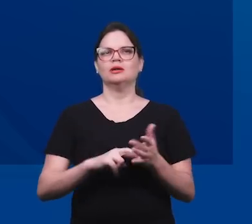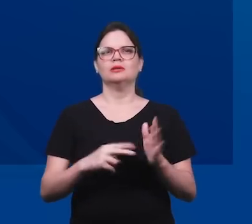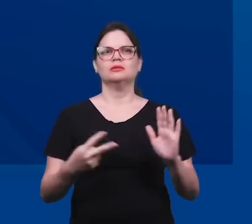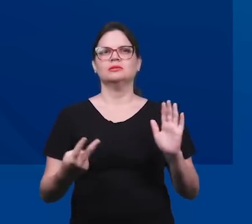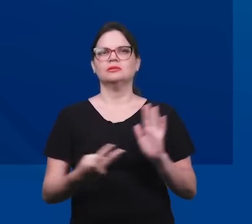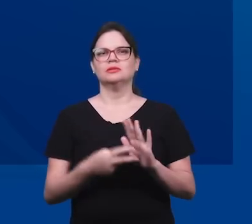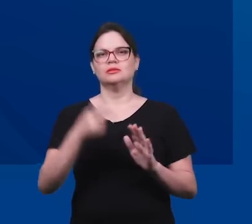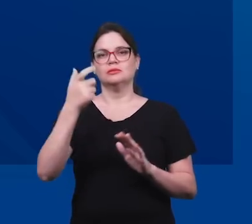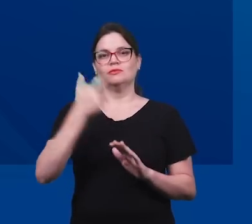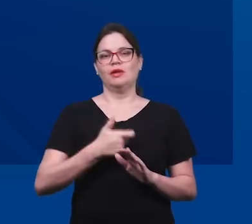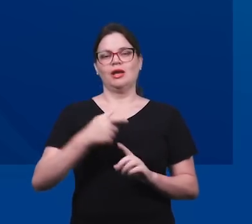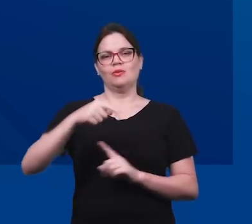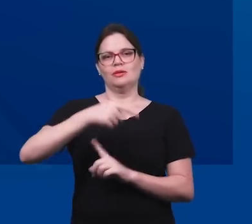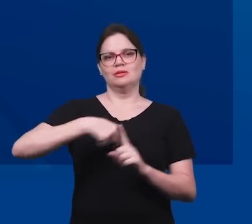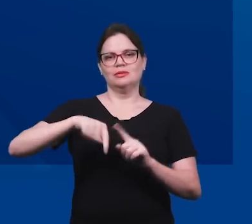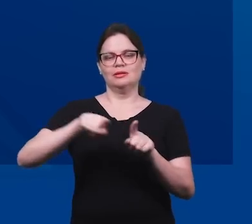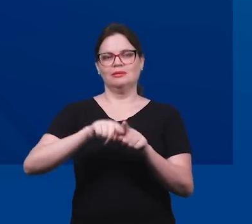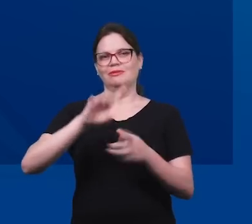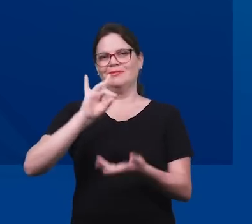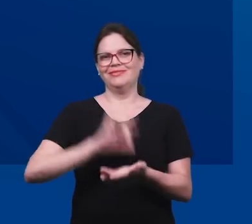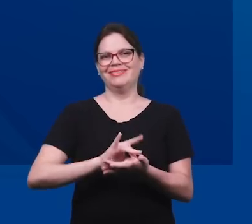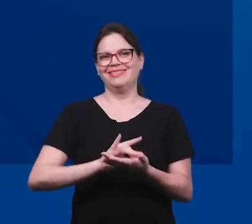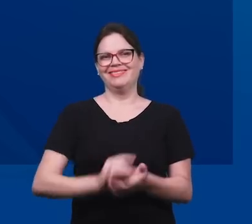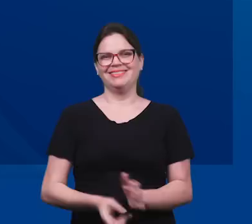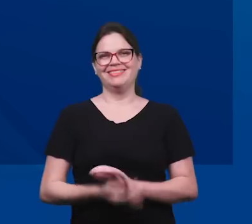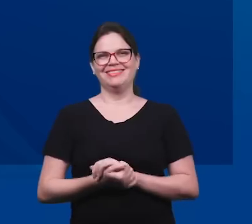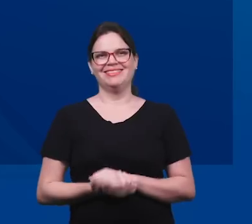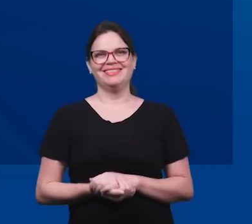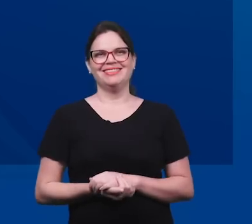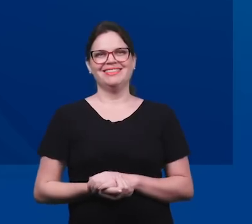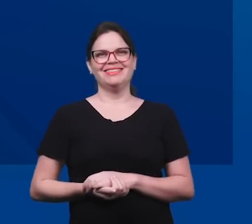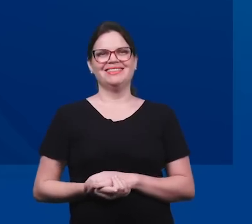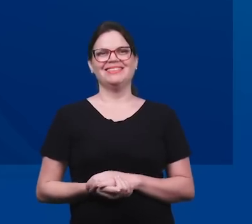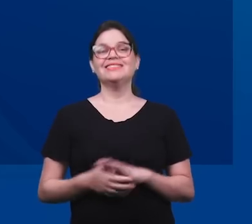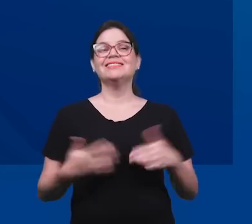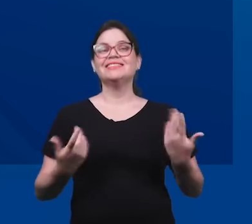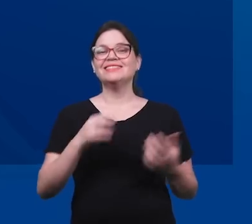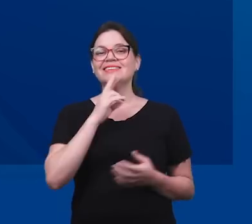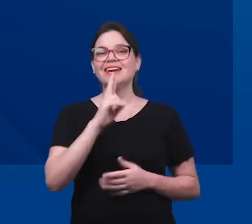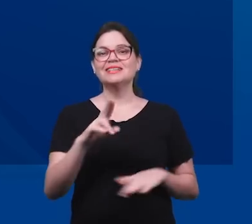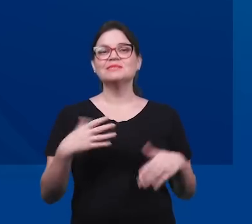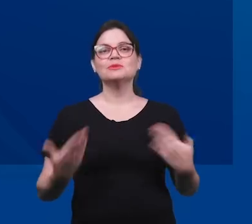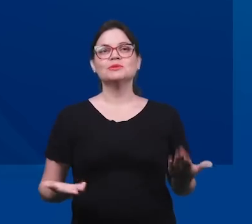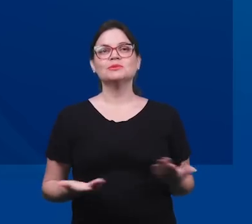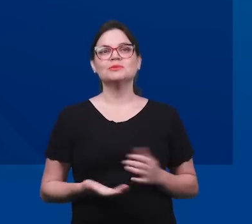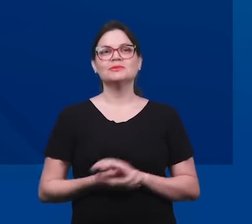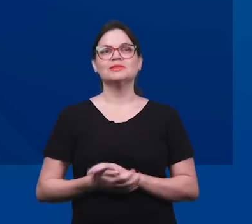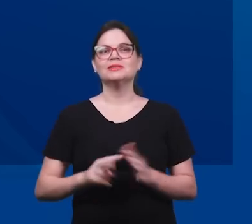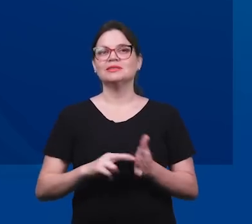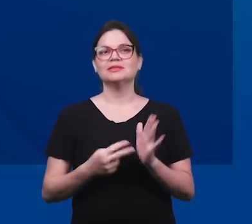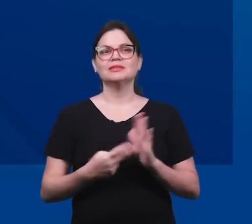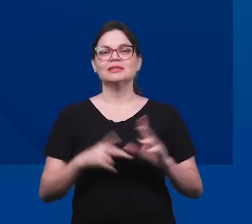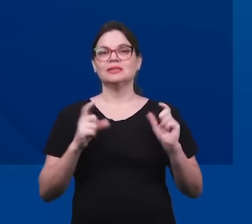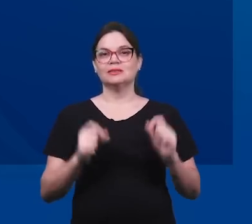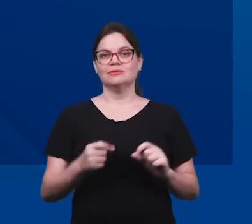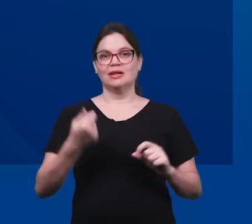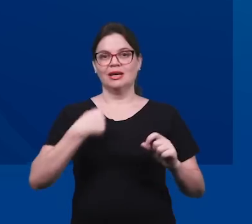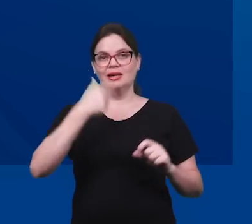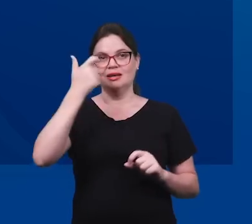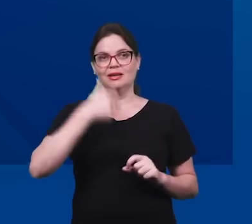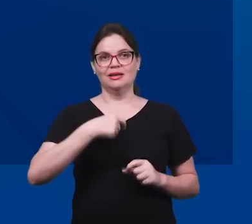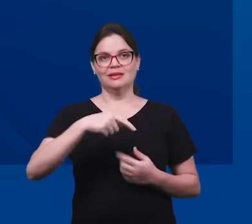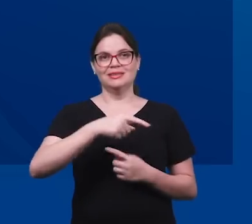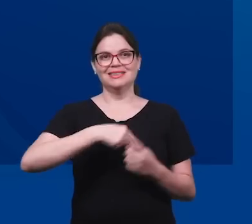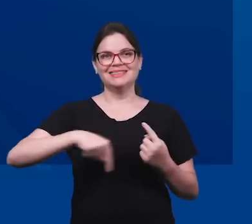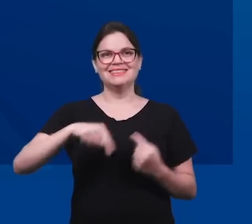significa ser santo e verdadeiro? E a resposta da Luíse significa sermos